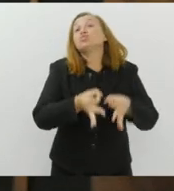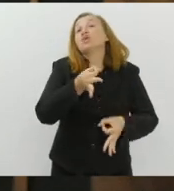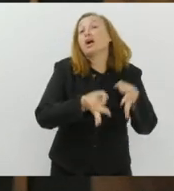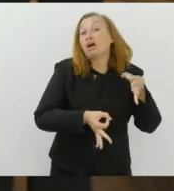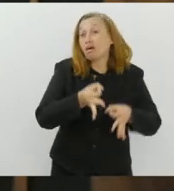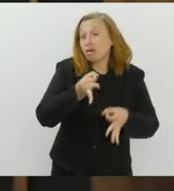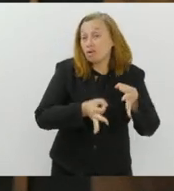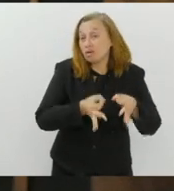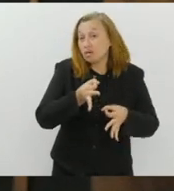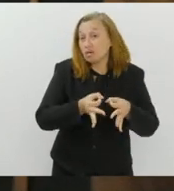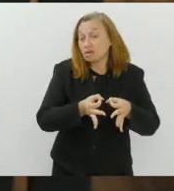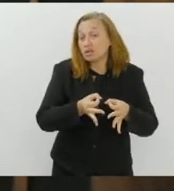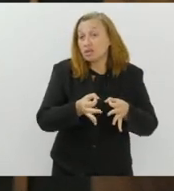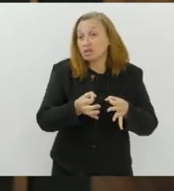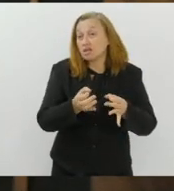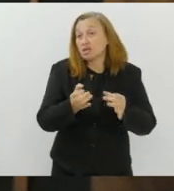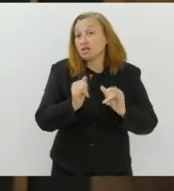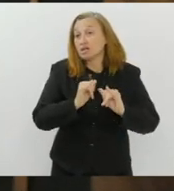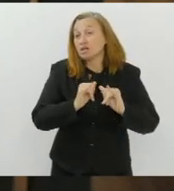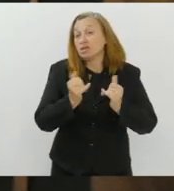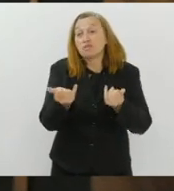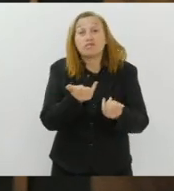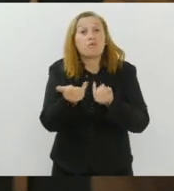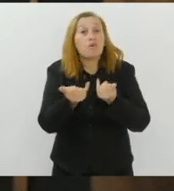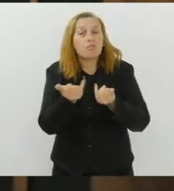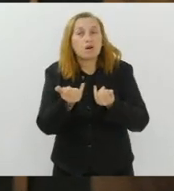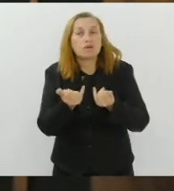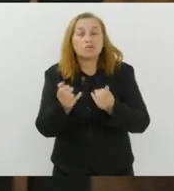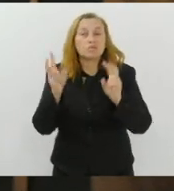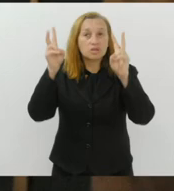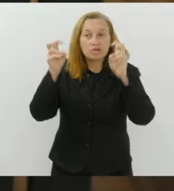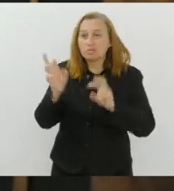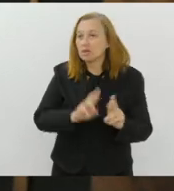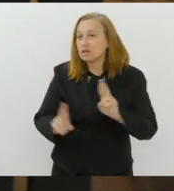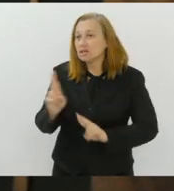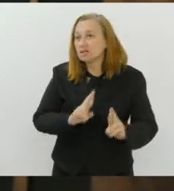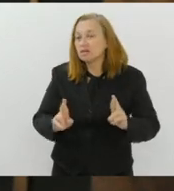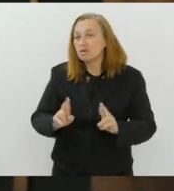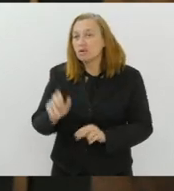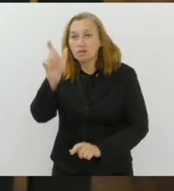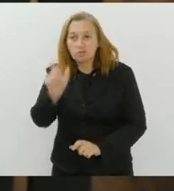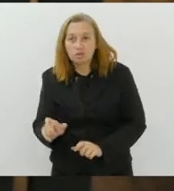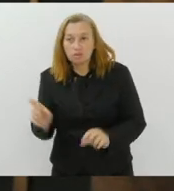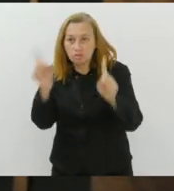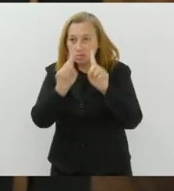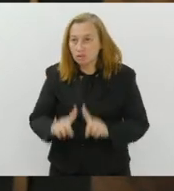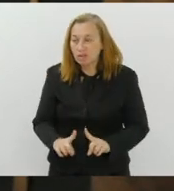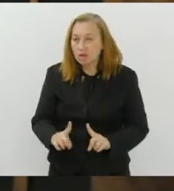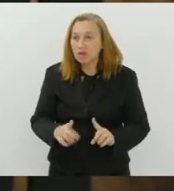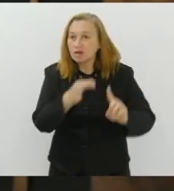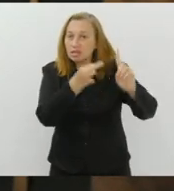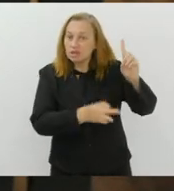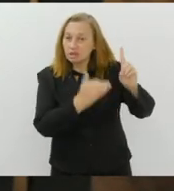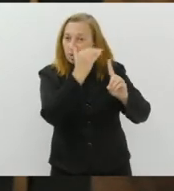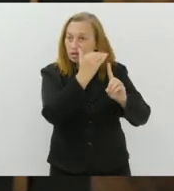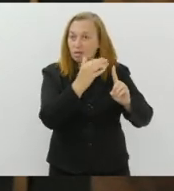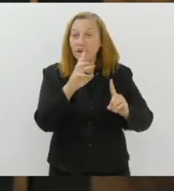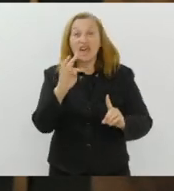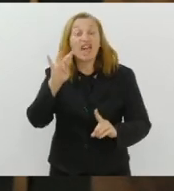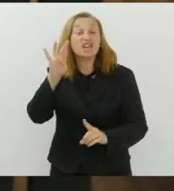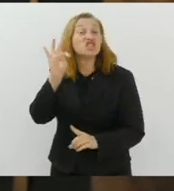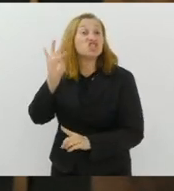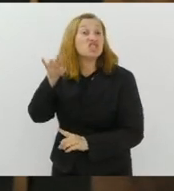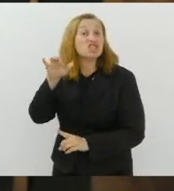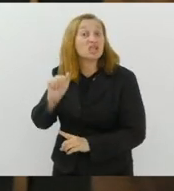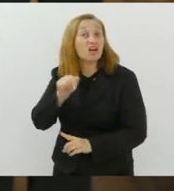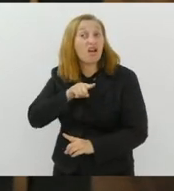esses, informando as questões relacionadas às pessoas com deficiência. Isso, a desembargadora Regina,